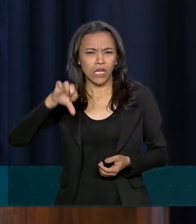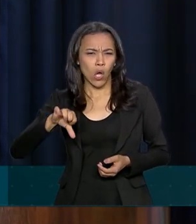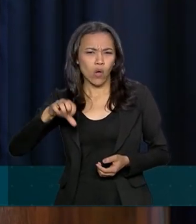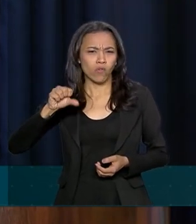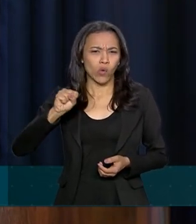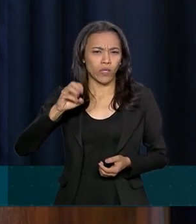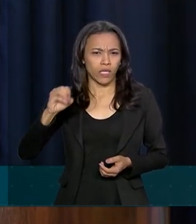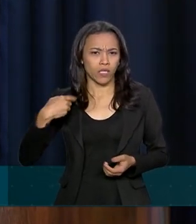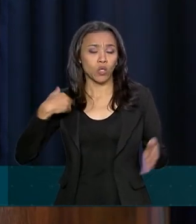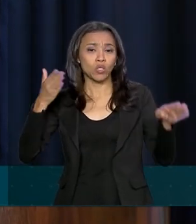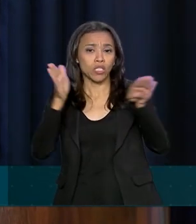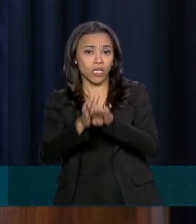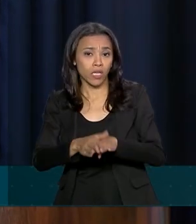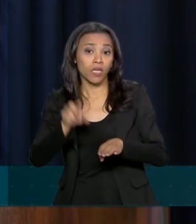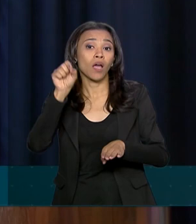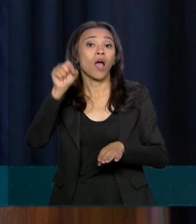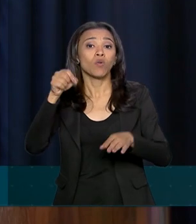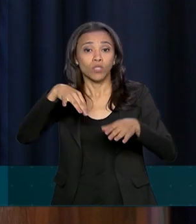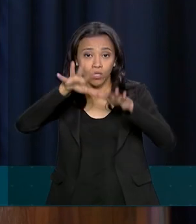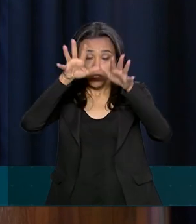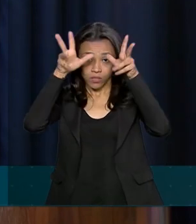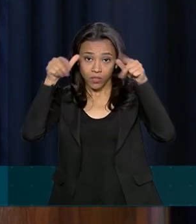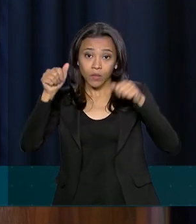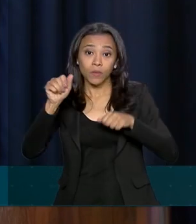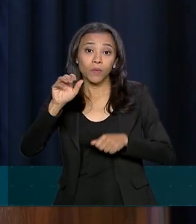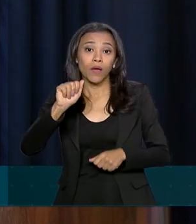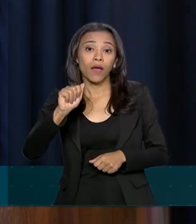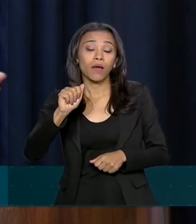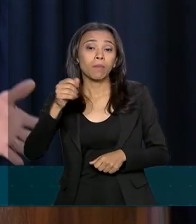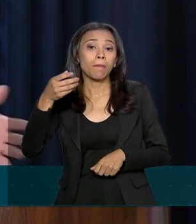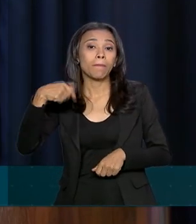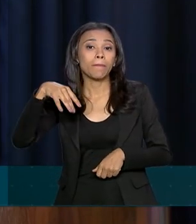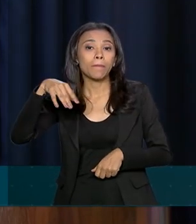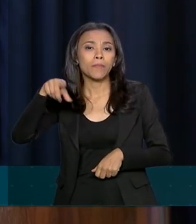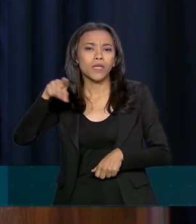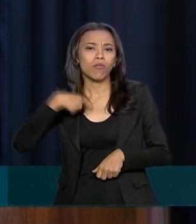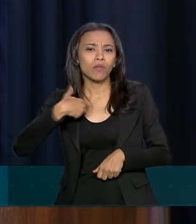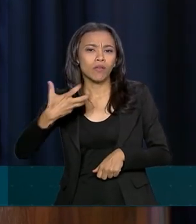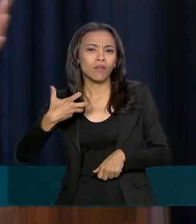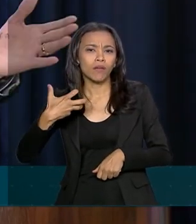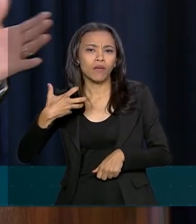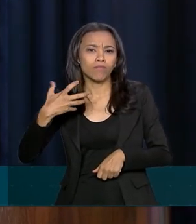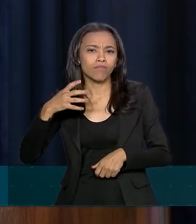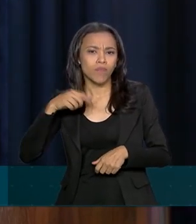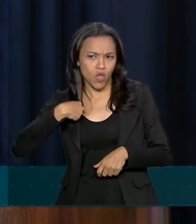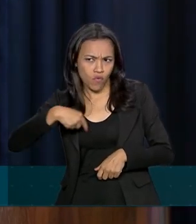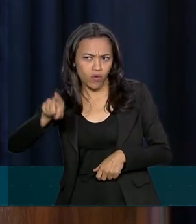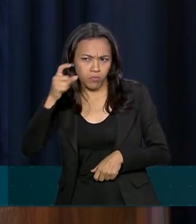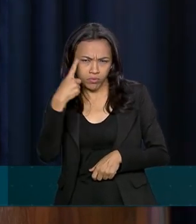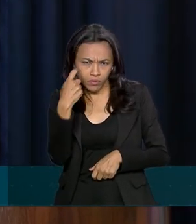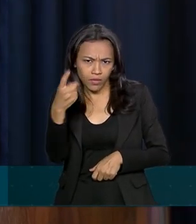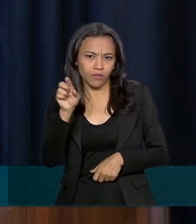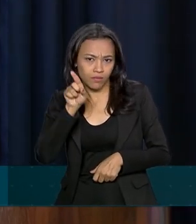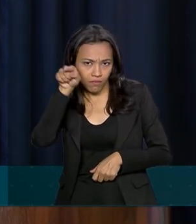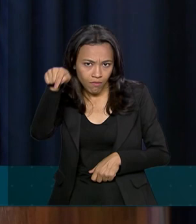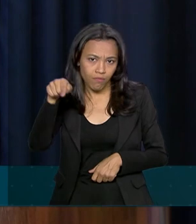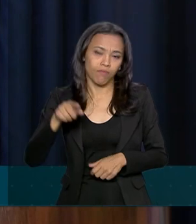Niuaque, em Mato Grosso do Sul, transferido por interesse próprio, porque eu queria me casar. Eu fui por interesse próprio para a